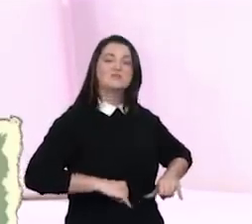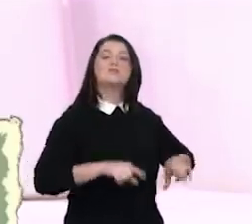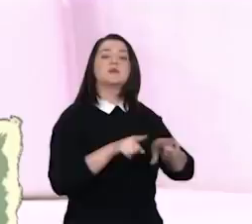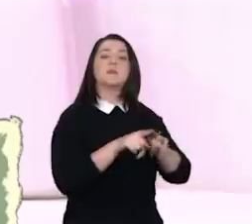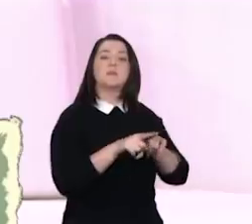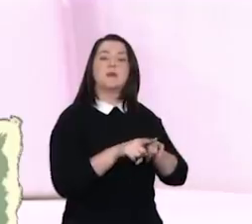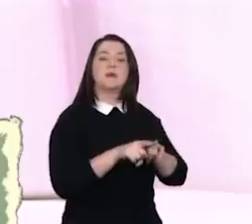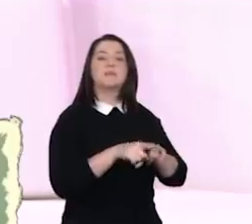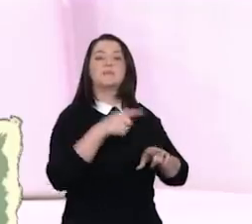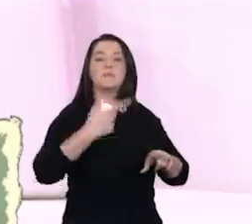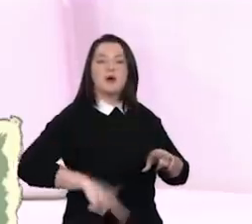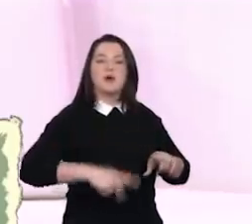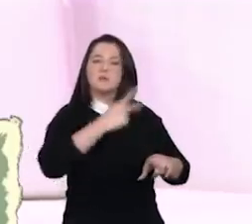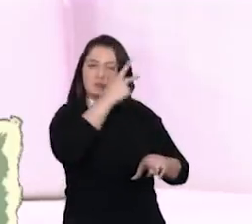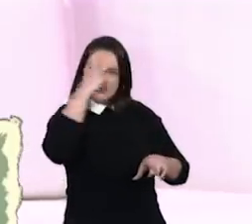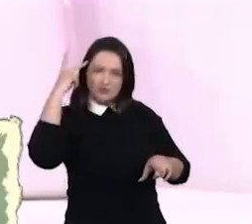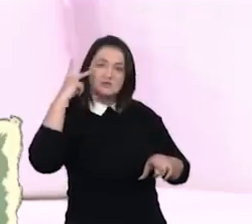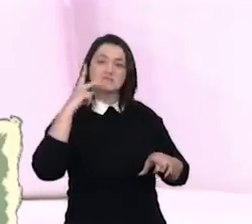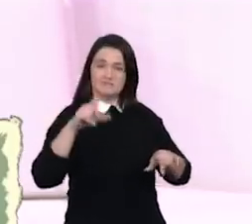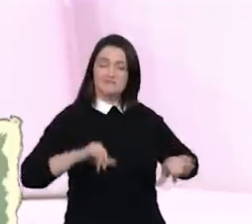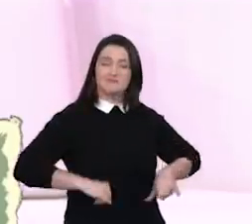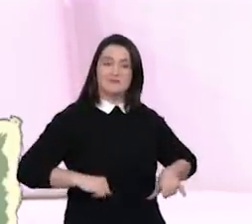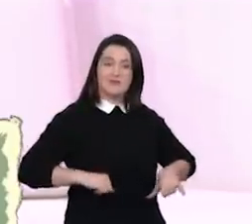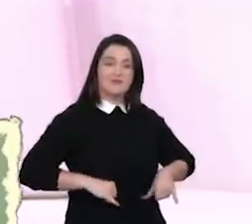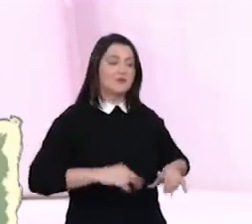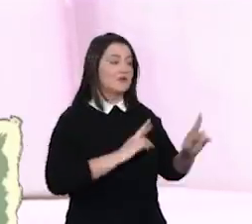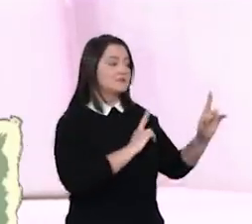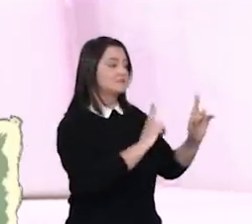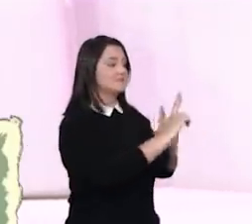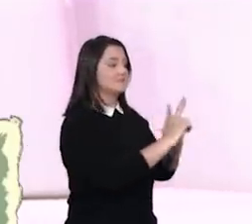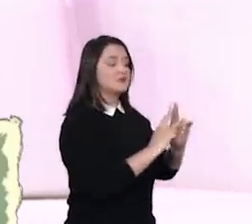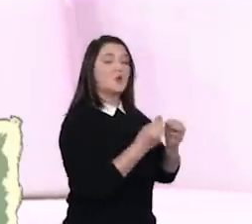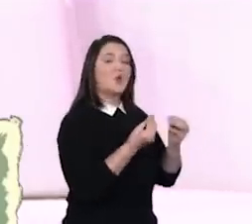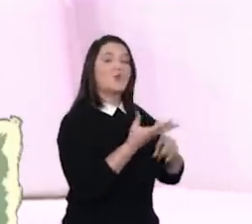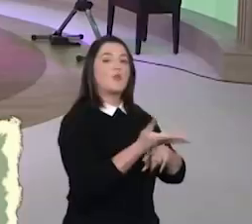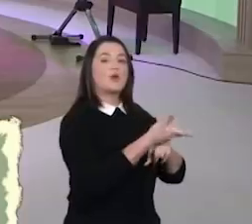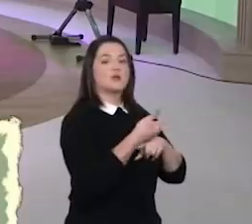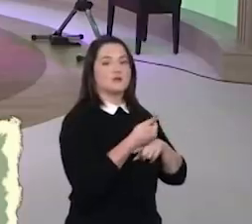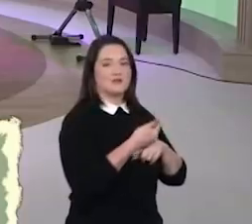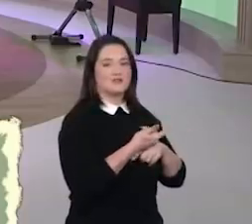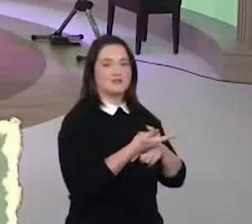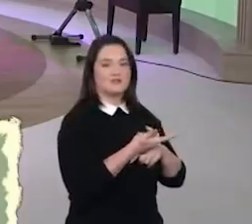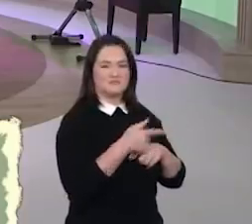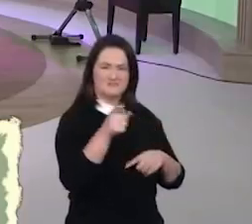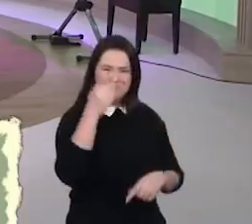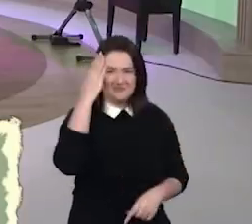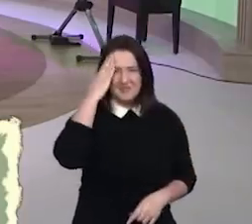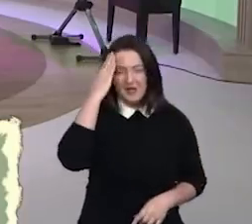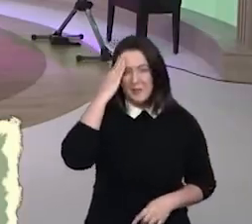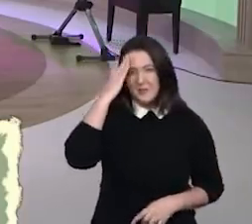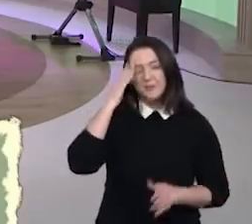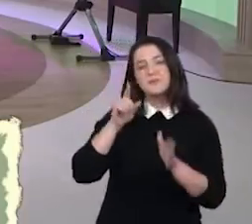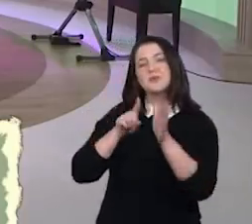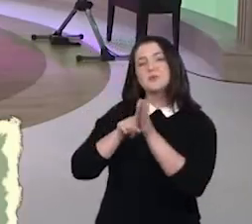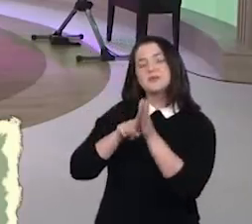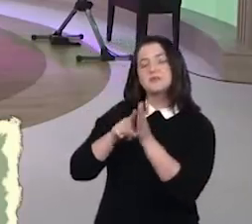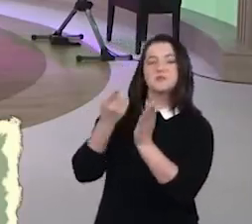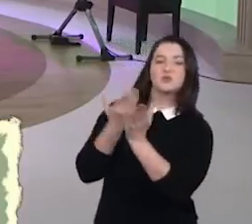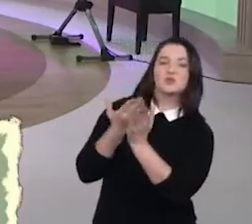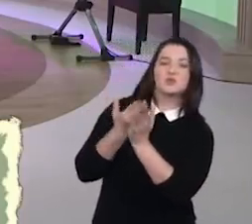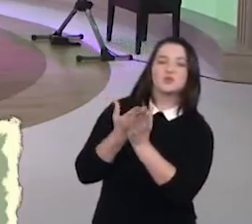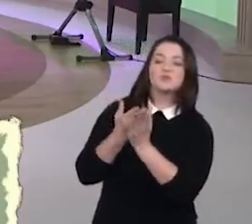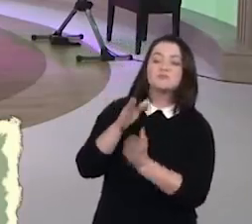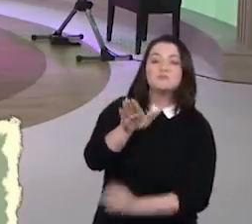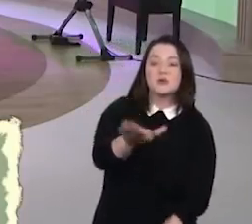influências do seu relacionamento, da qualidade conjugal. Você sabia que um estudo feito com